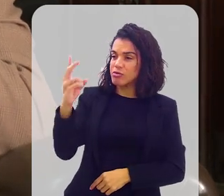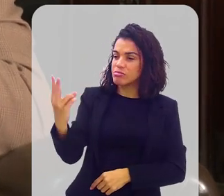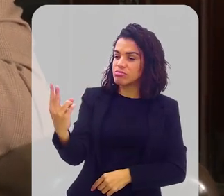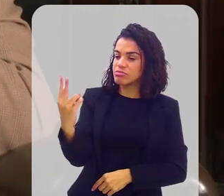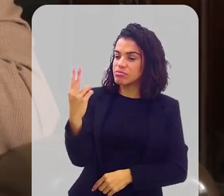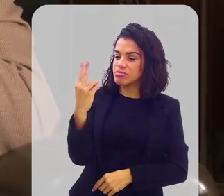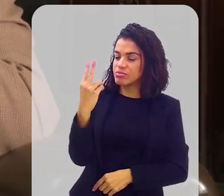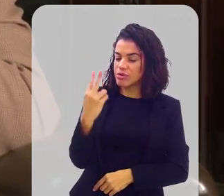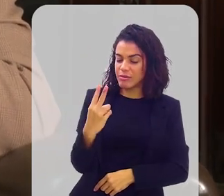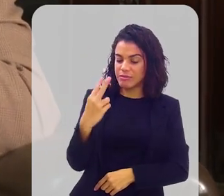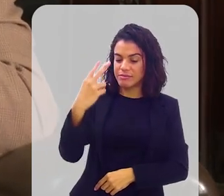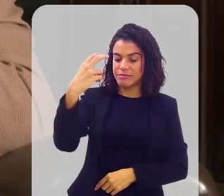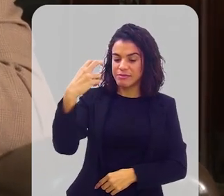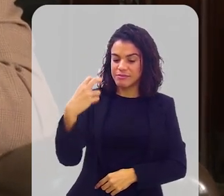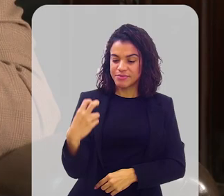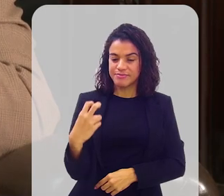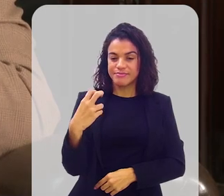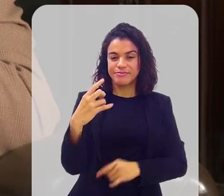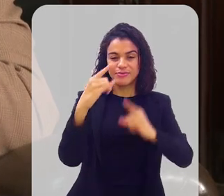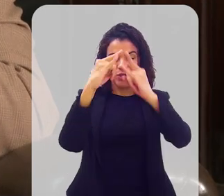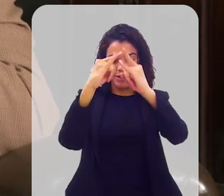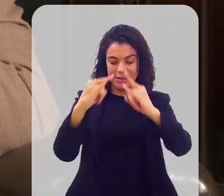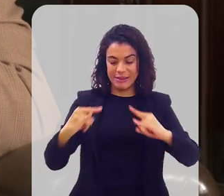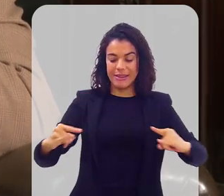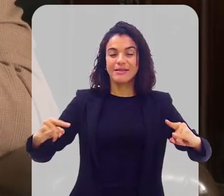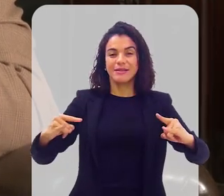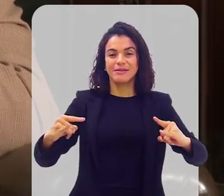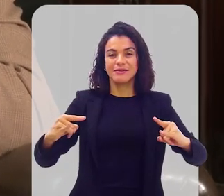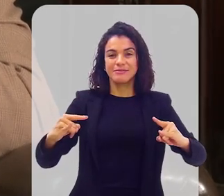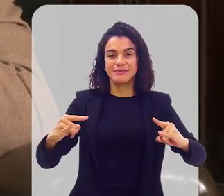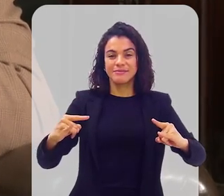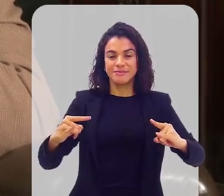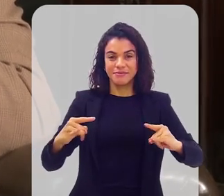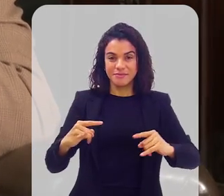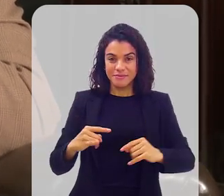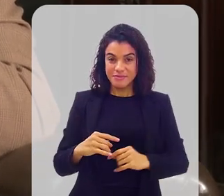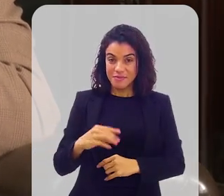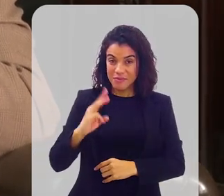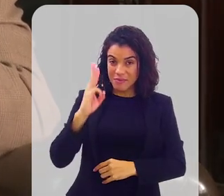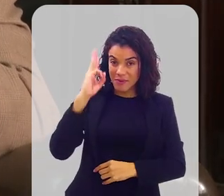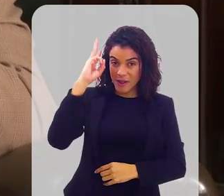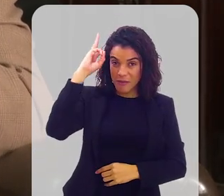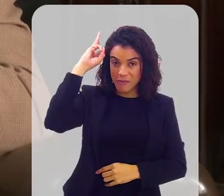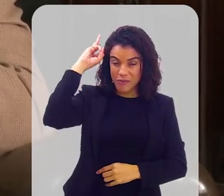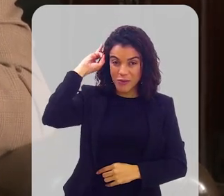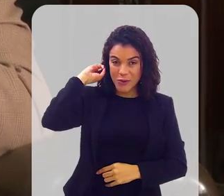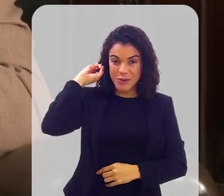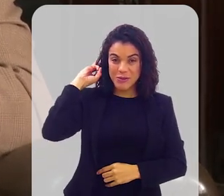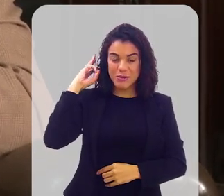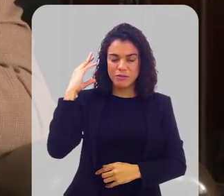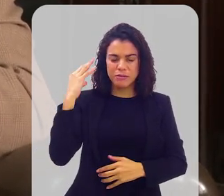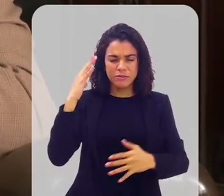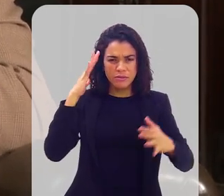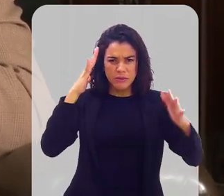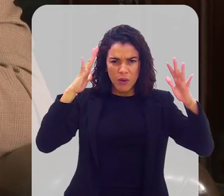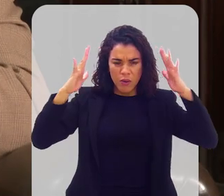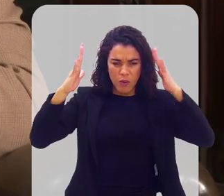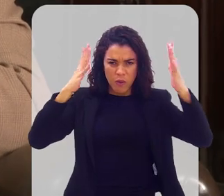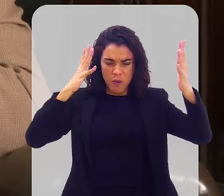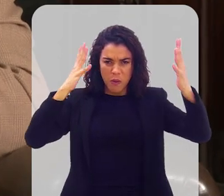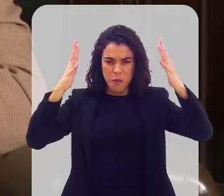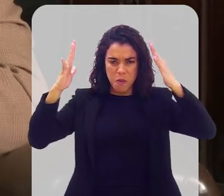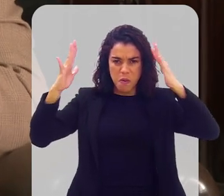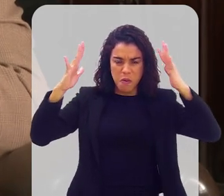tenda. Então coloca uma lepra na irmã de Moisés. Moisés fica tremendamente perturbado.